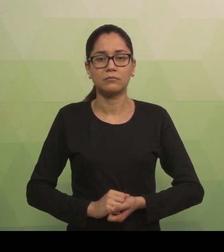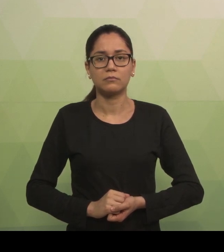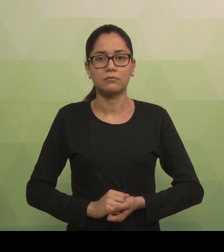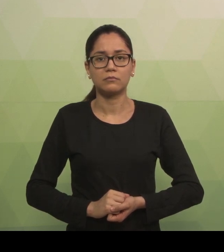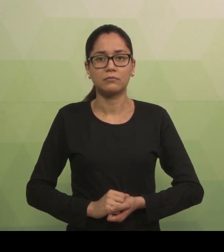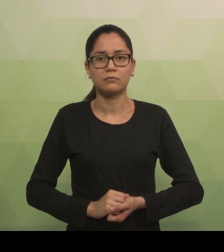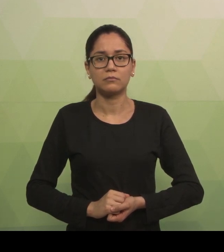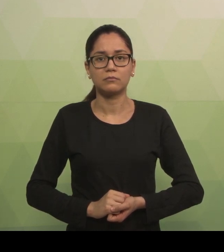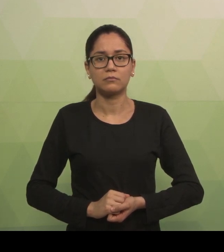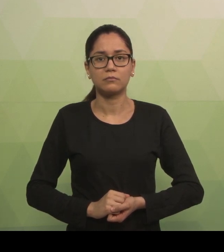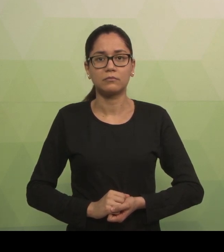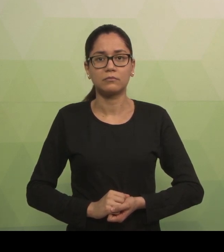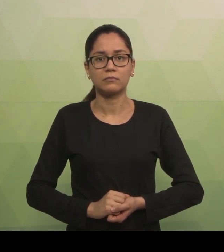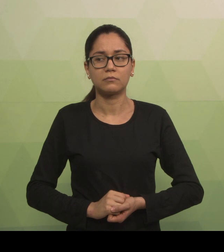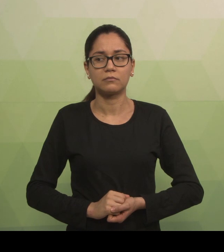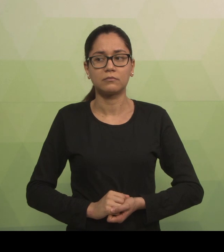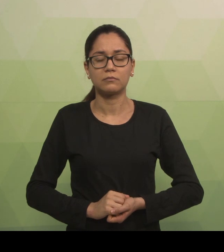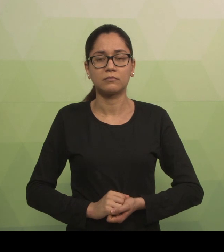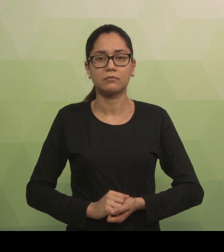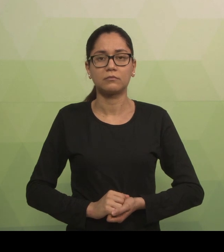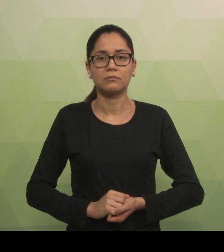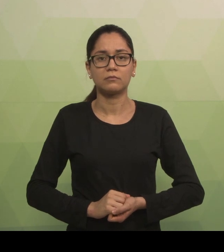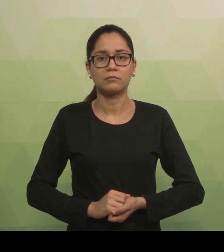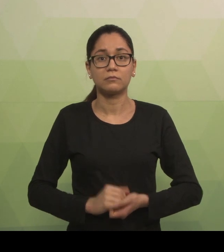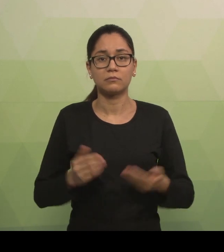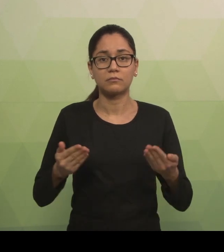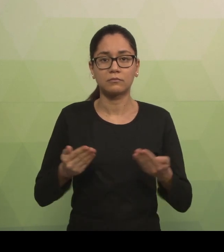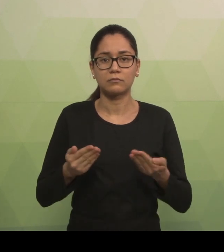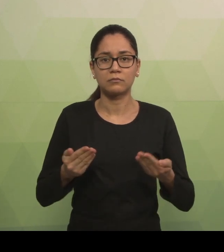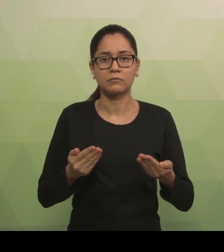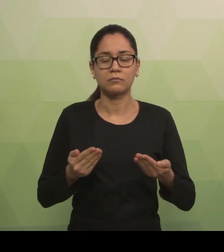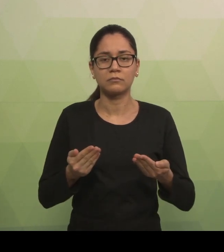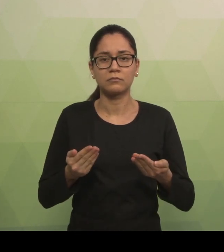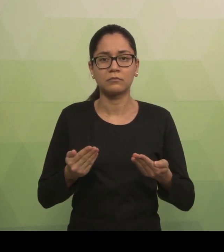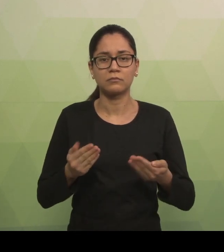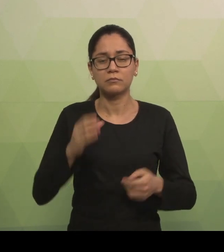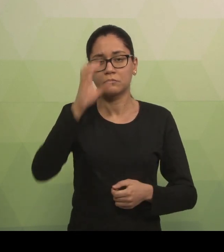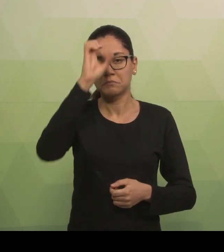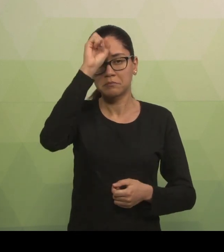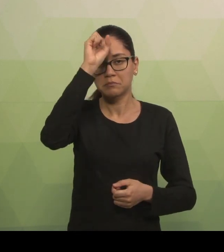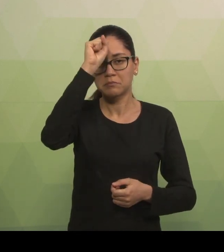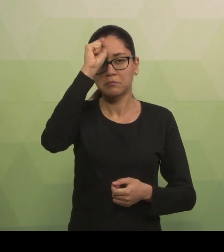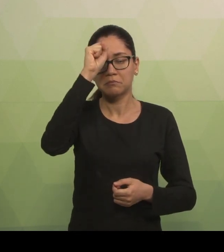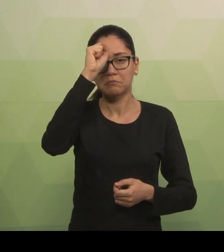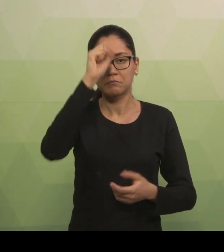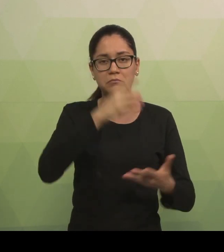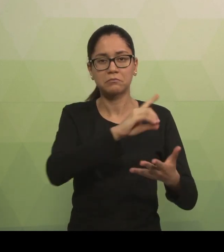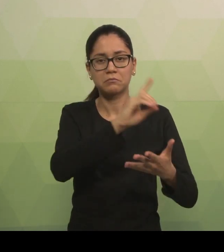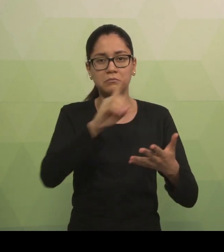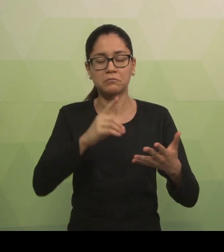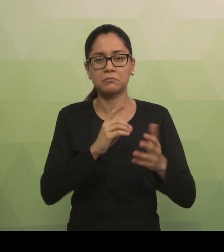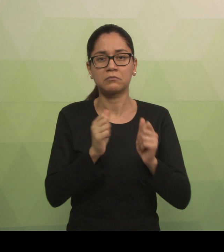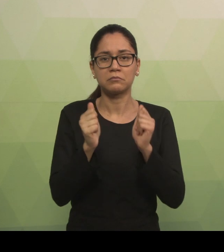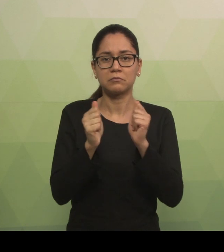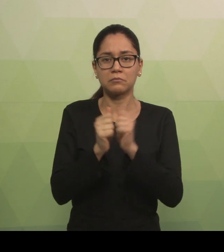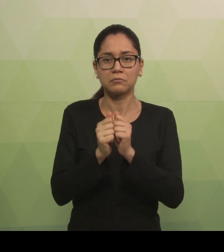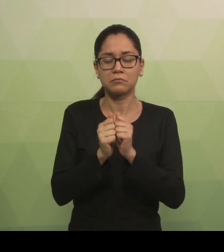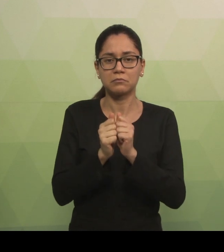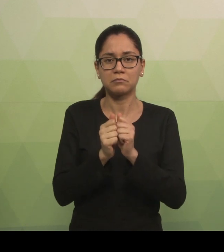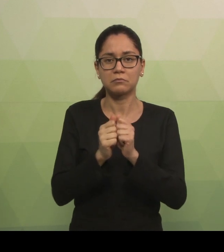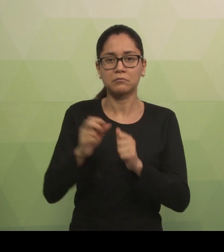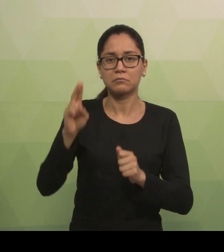encontra. Nesta aula, o nosso foco será relacionar as boas práticas de design com usabilidade, mas